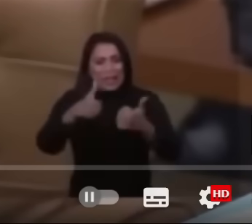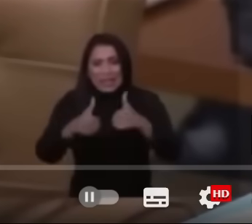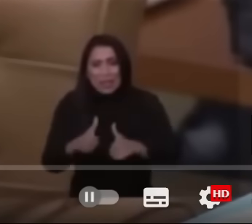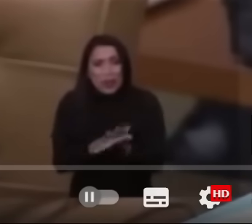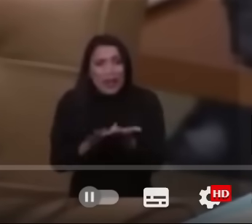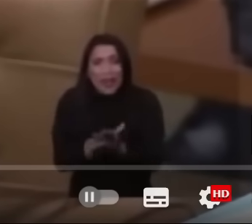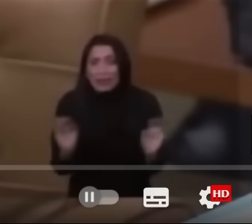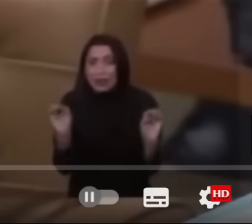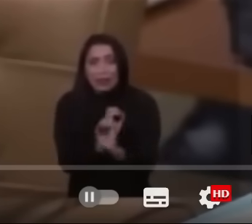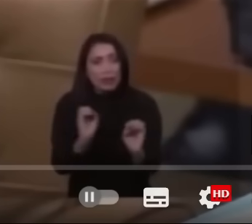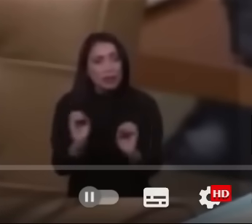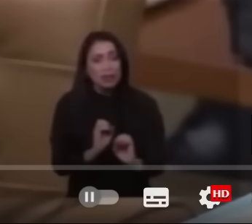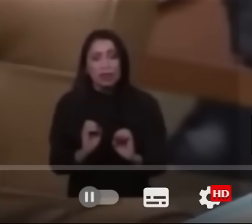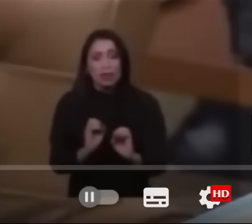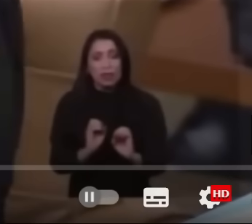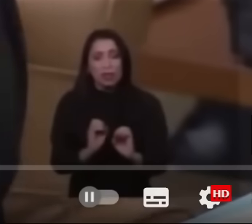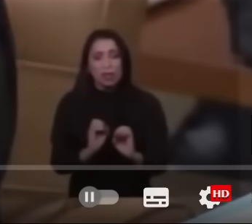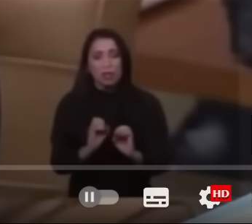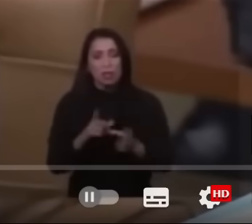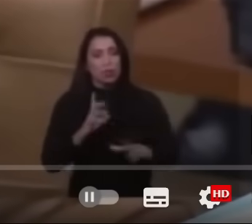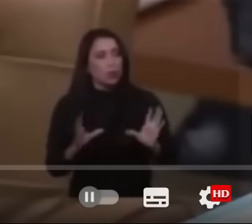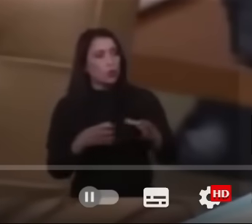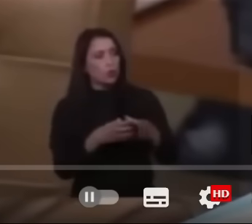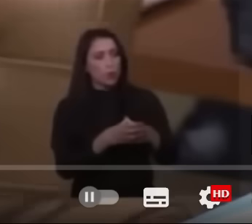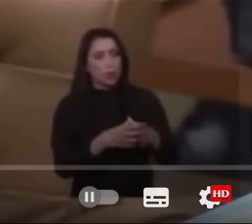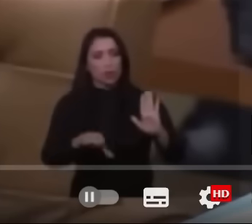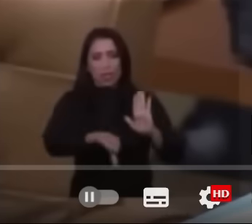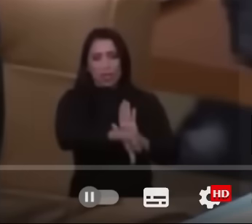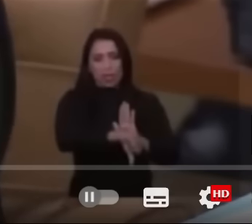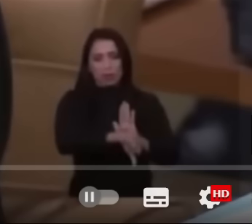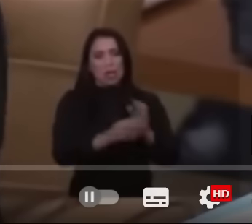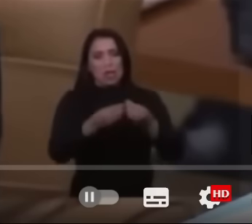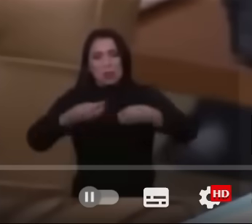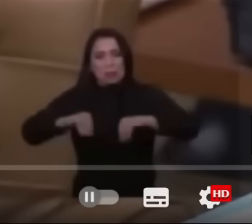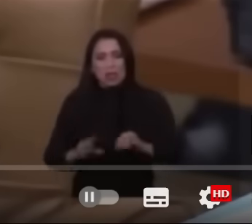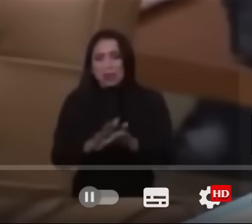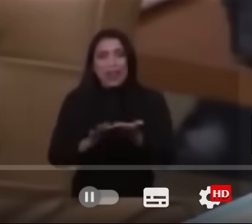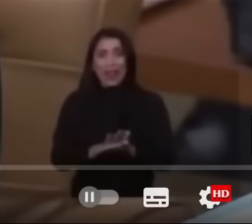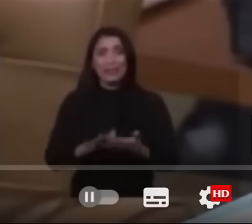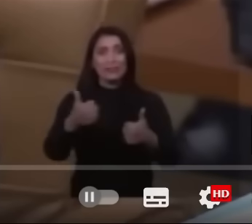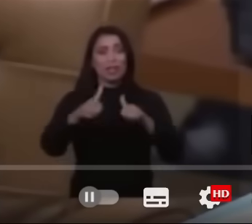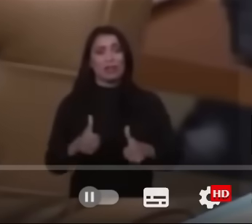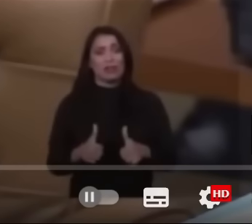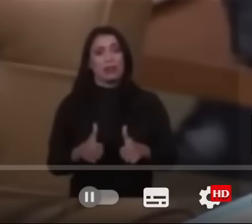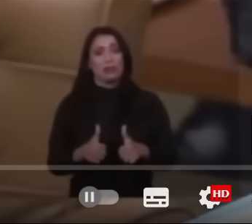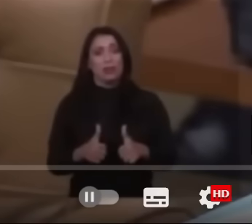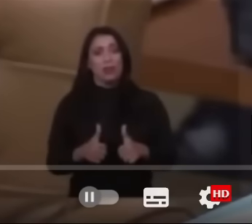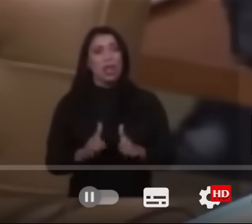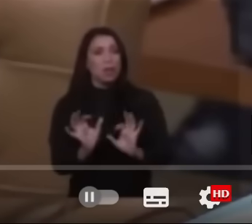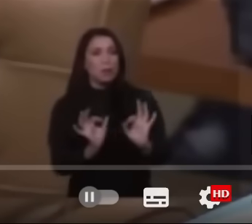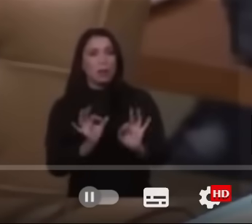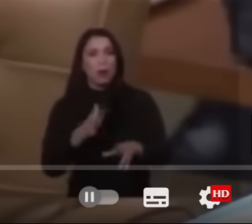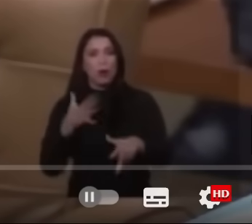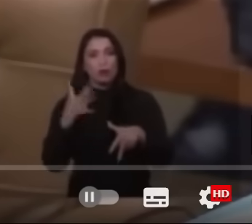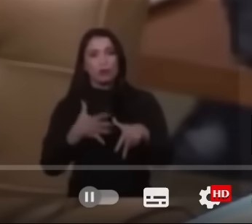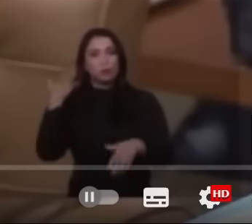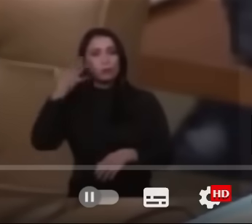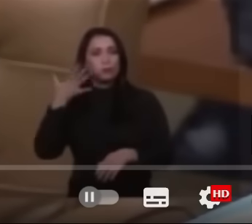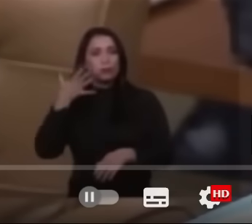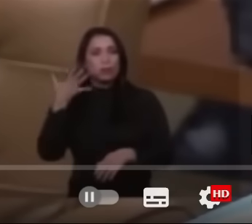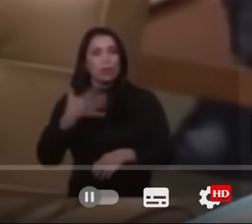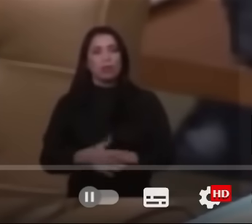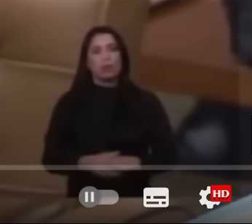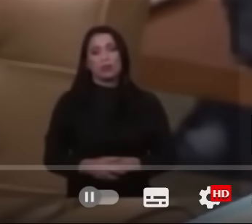absolutamente nada. Não analisou associação criminosa, não analisou dano, não analisou nada porque o advogado preparou um discursinho.